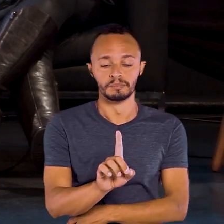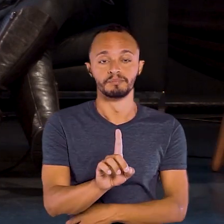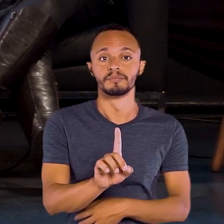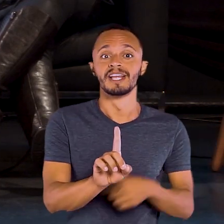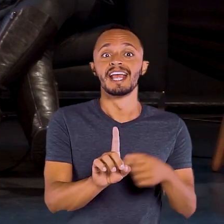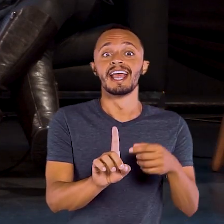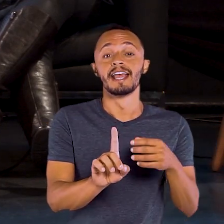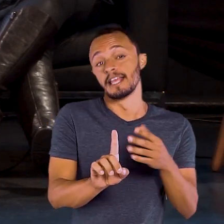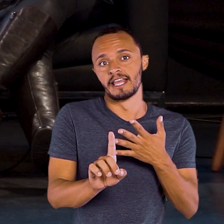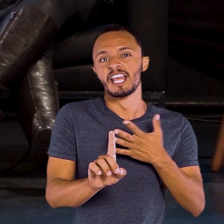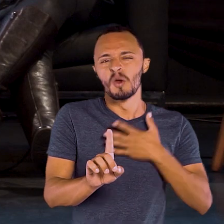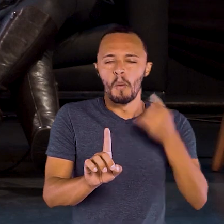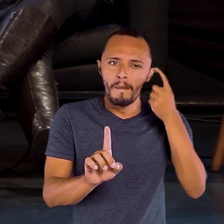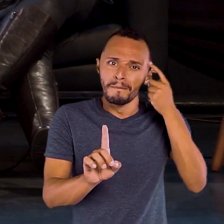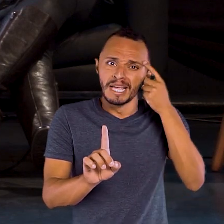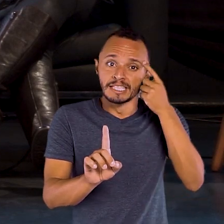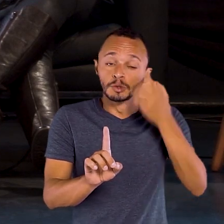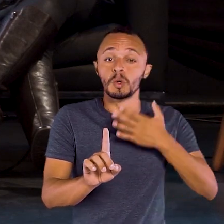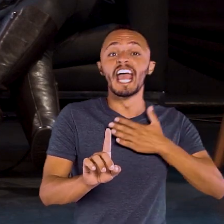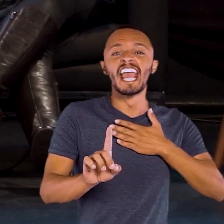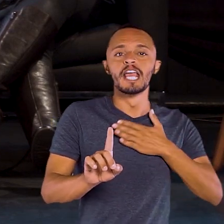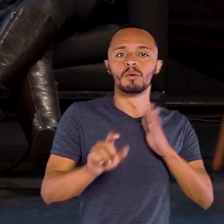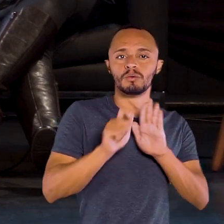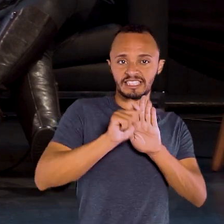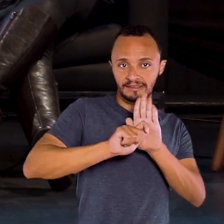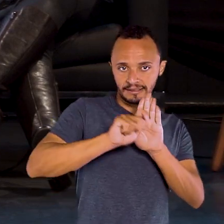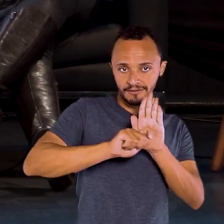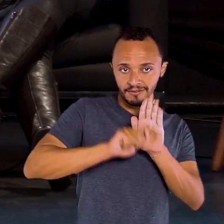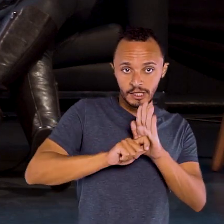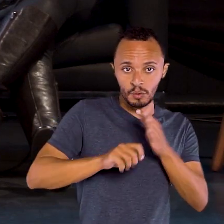narrar? Qual é a voz que vai contar essa história?